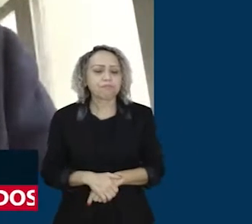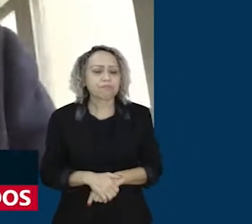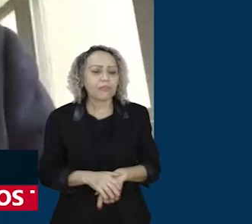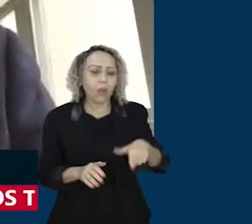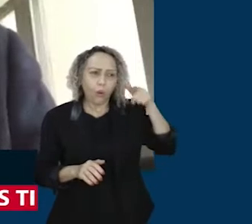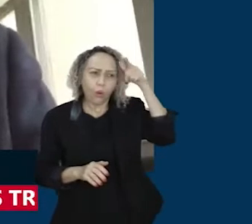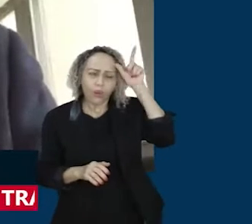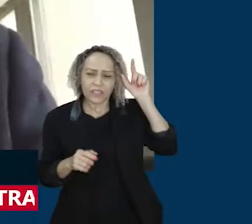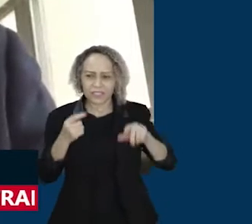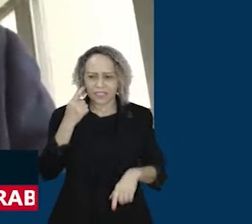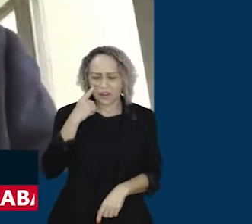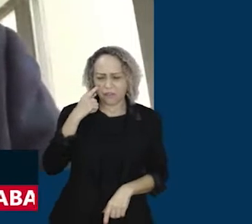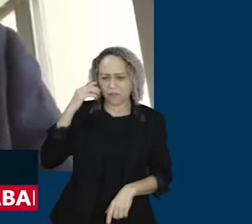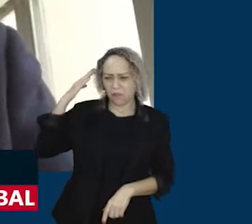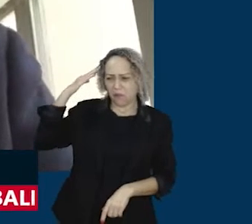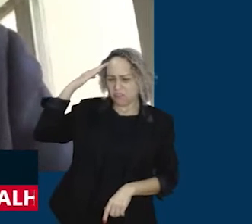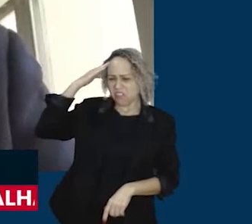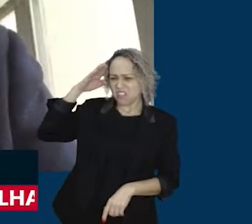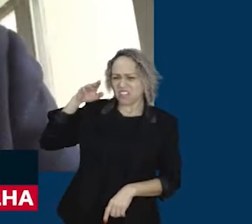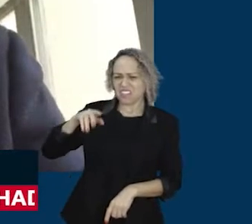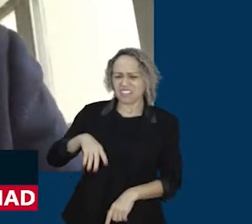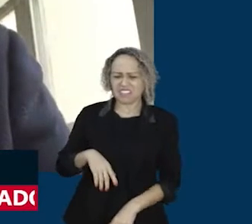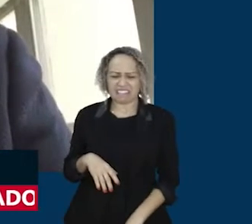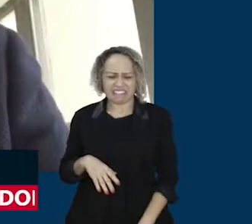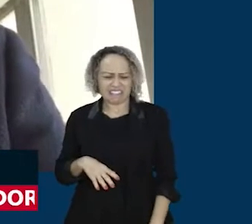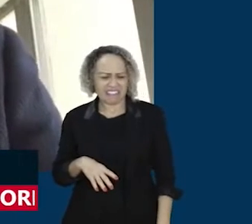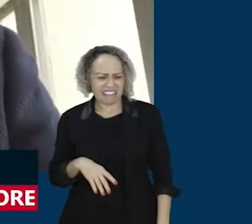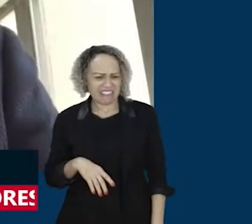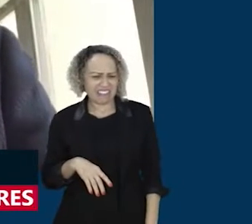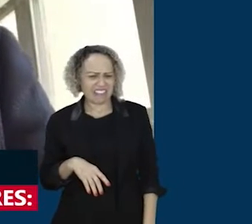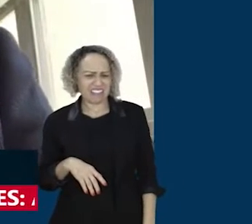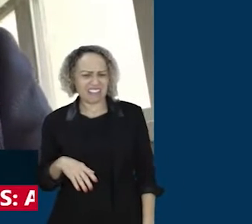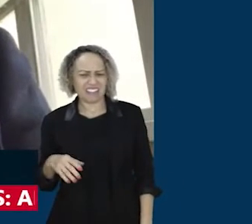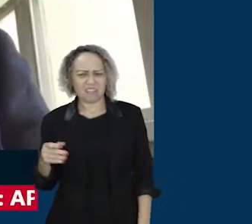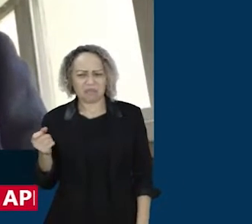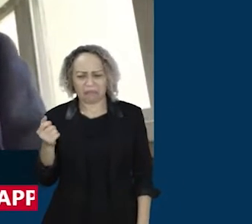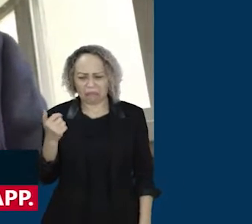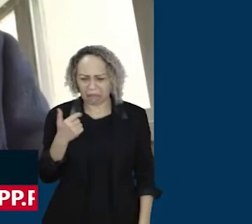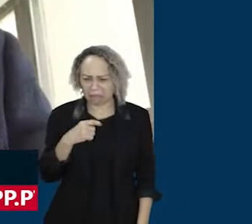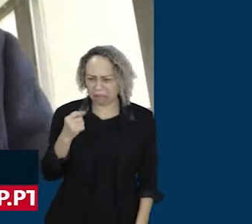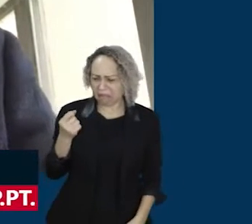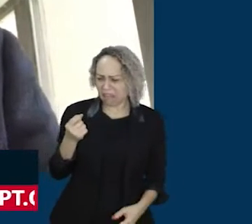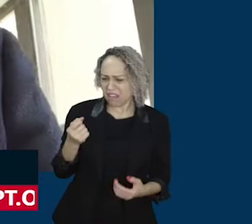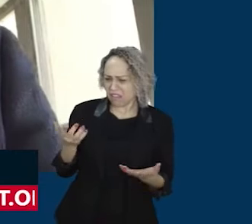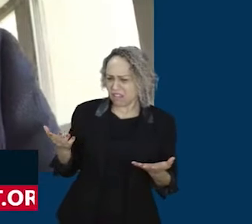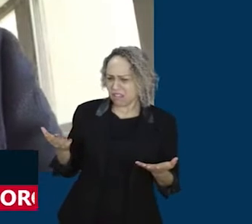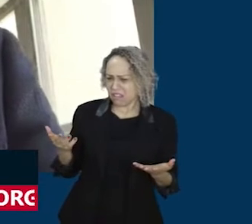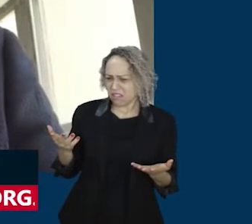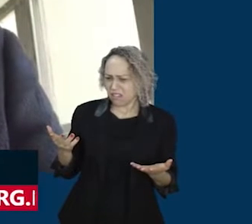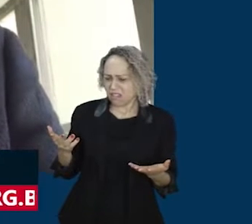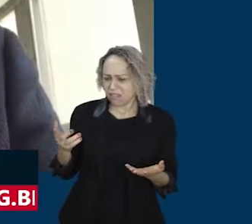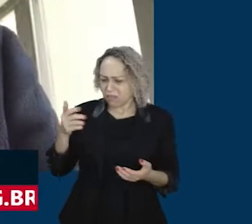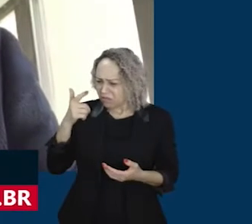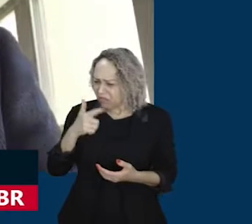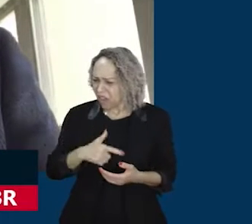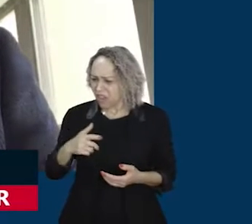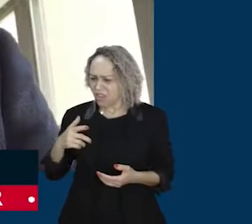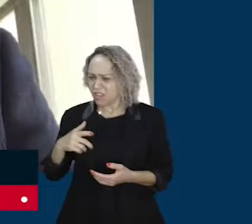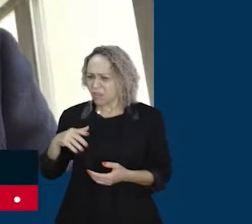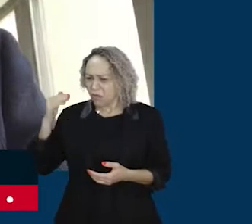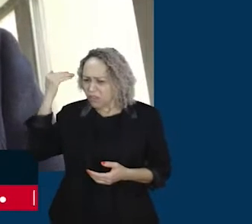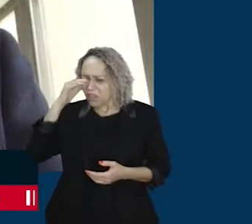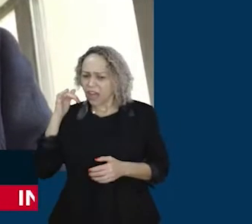viu o Bolsonaro ridiculamente indo para a televisão pedindo para os donos de supermercado não praticarem margem de lucro. Você acha